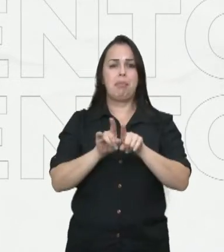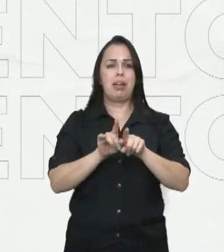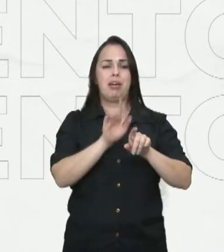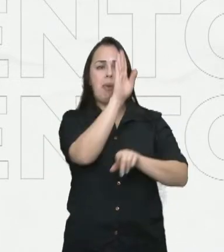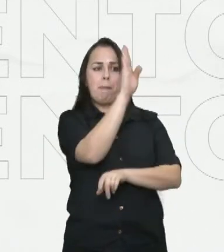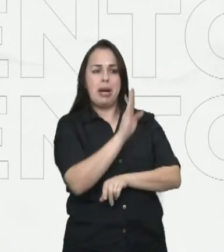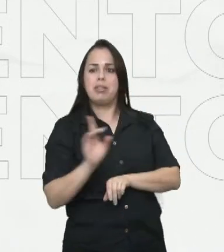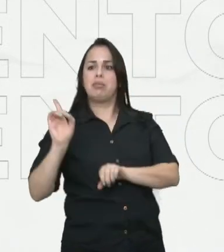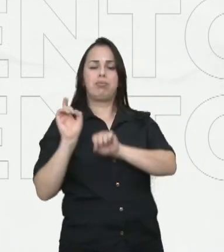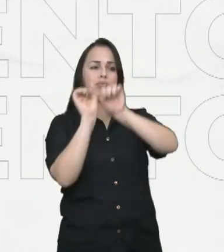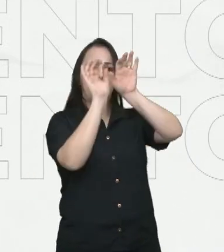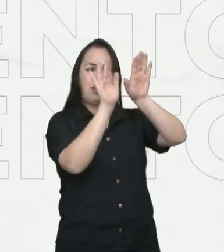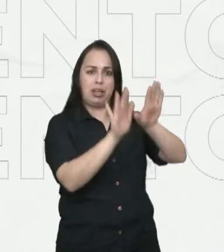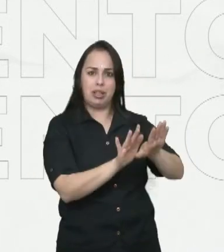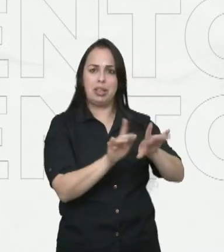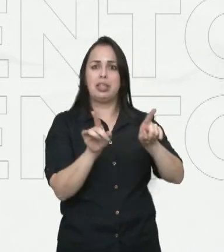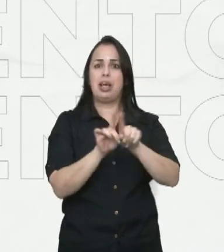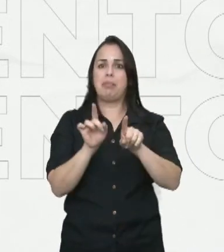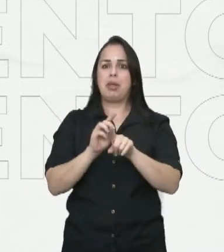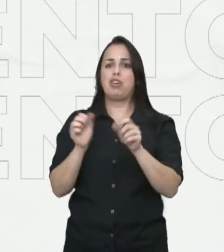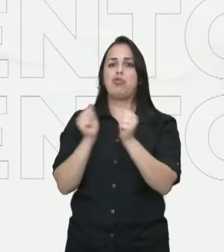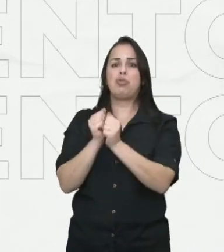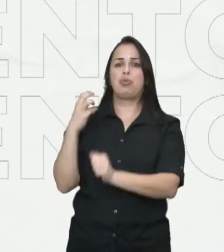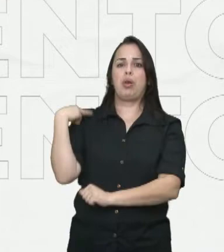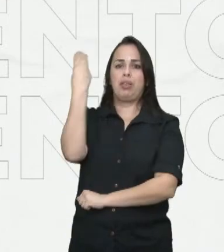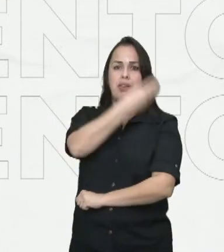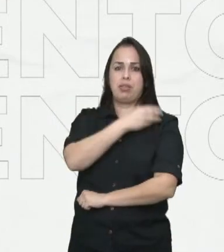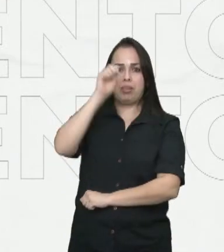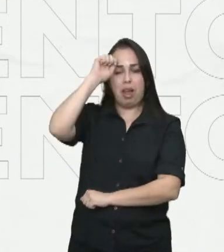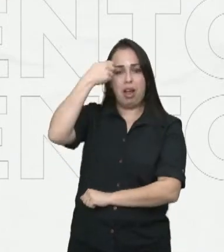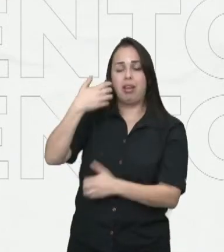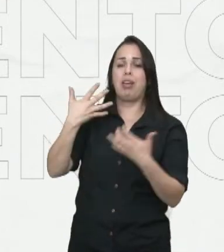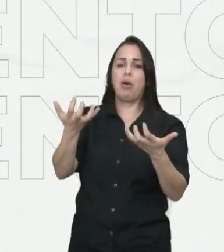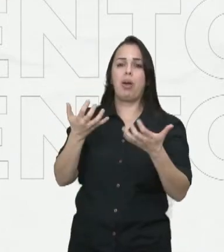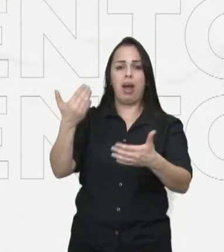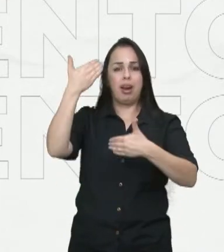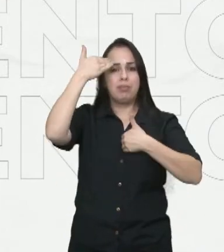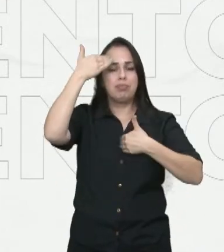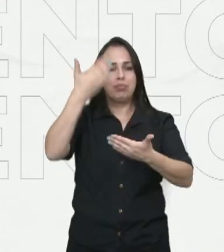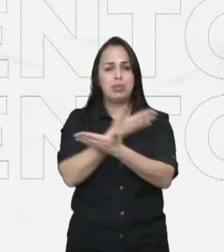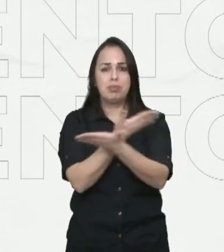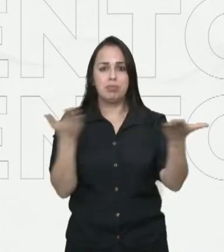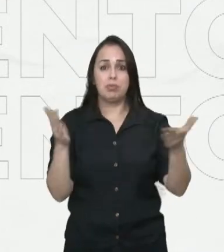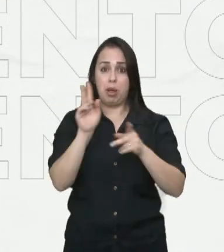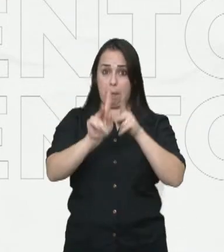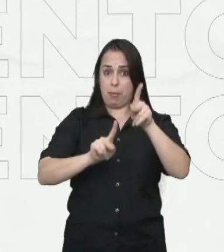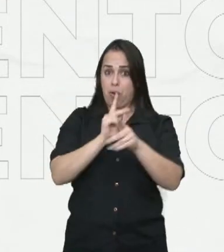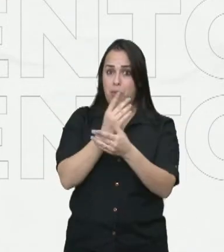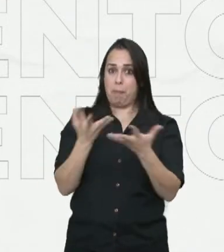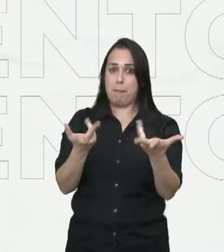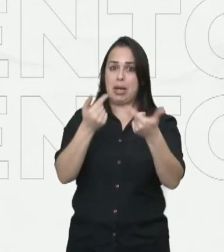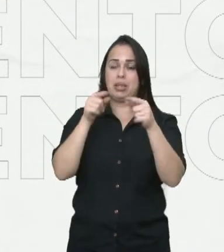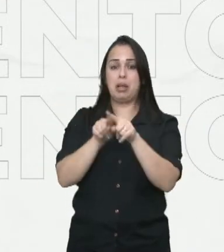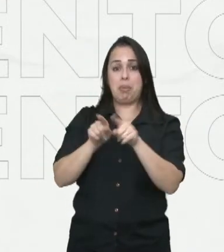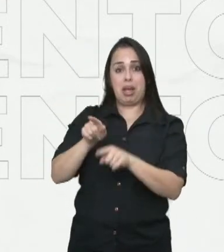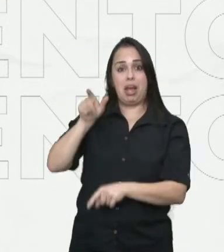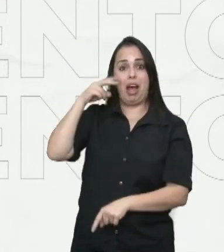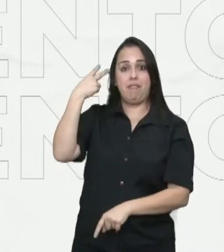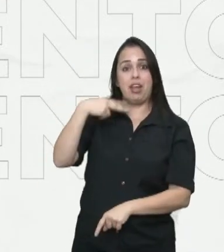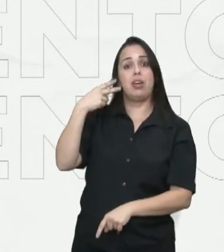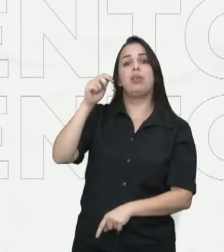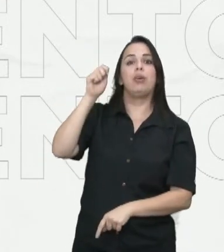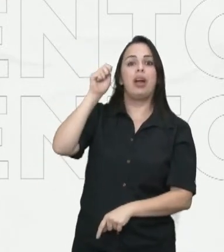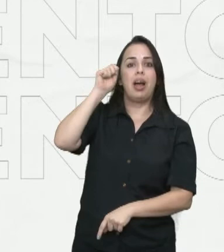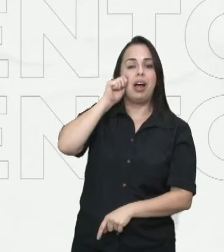junto com Nossa Senhora, nos emocionou. Quero agradecer todo esse povo maravilhoso e a Amélia que está aqui com a gente,